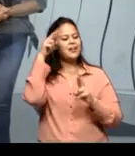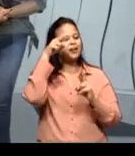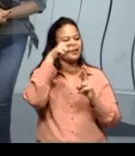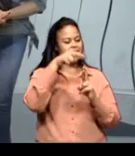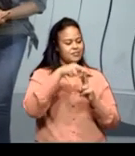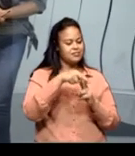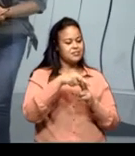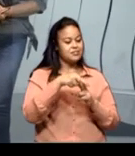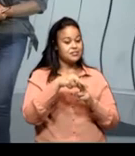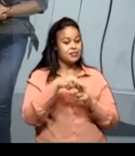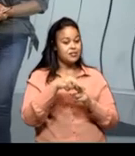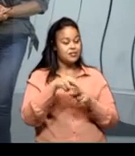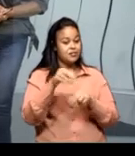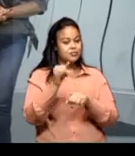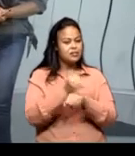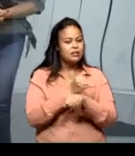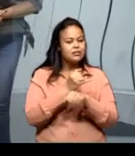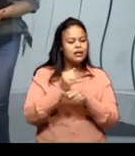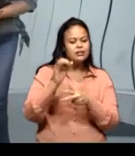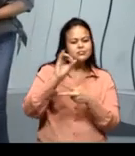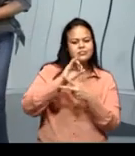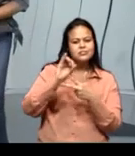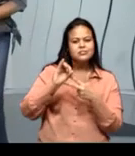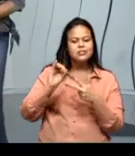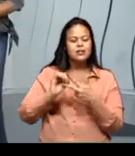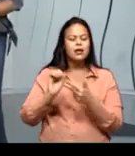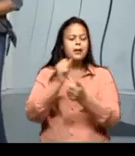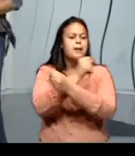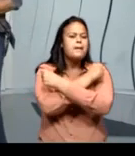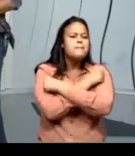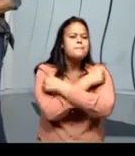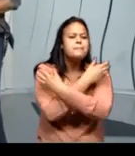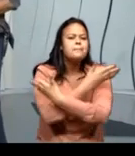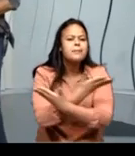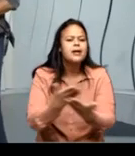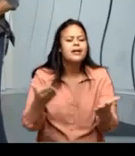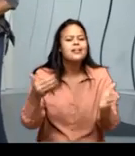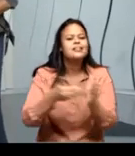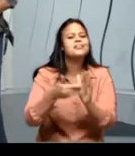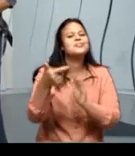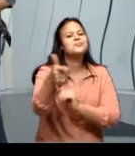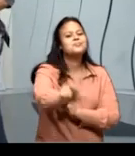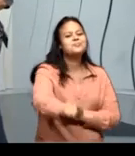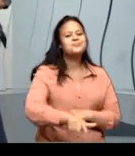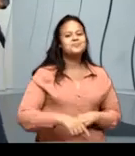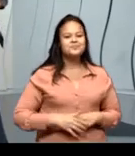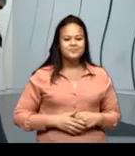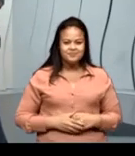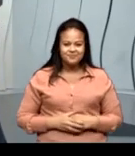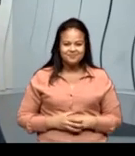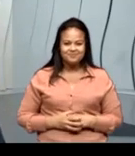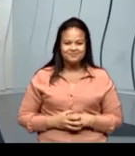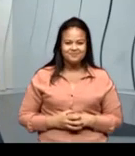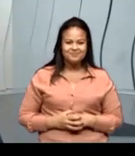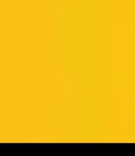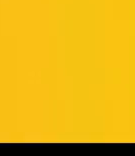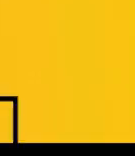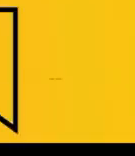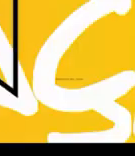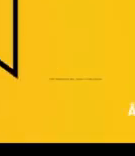de questões para o Enem. Um grande abraço a todos e até a próxima aula.